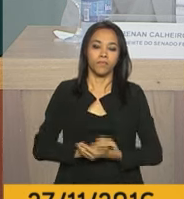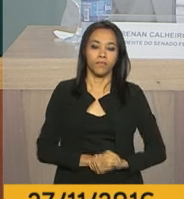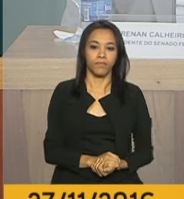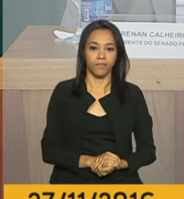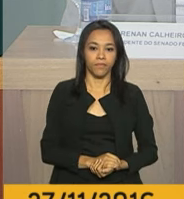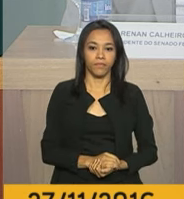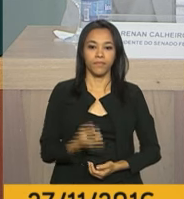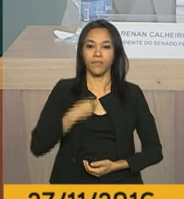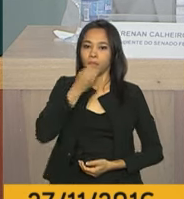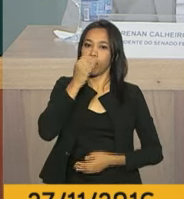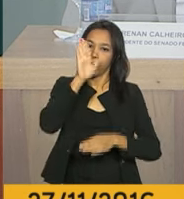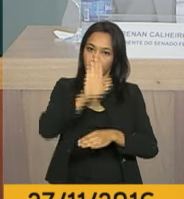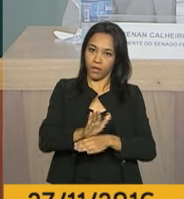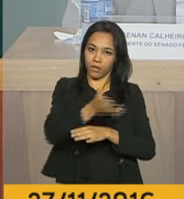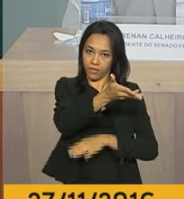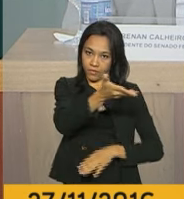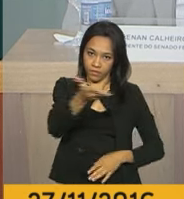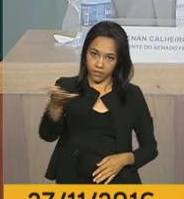Bem, boa tarde.